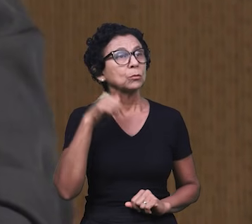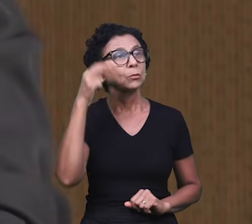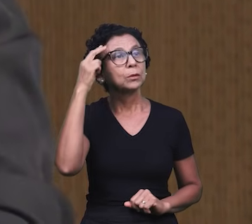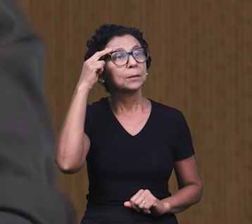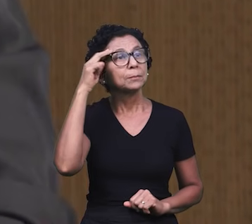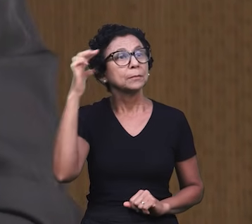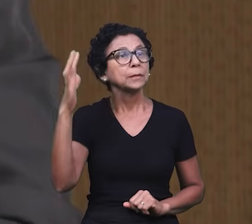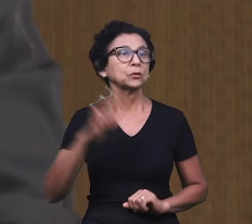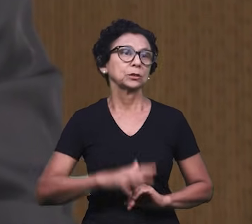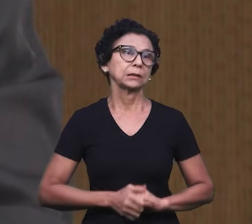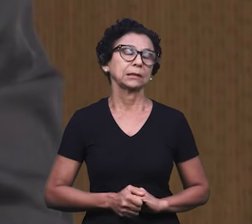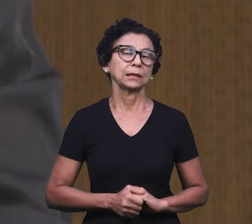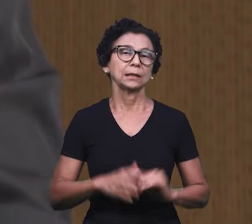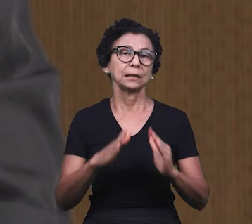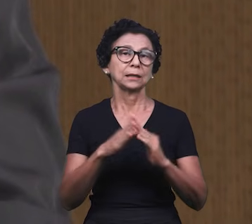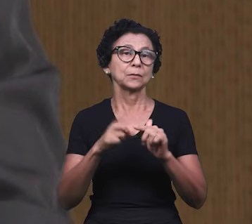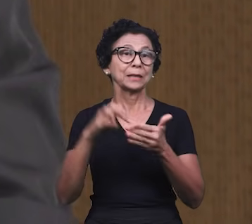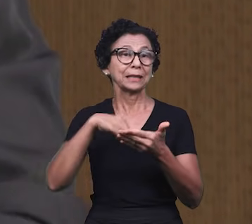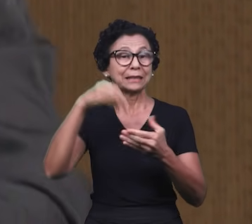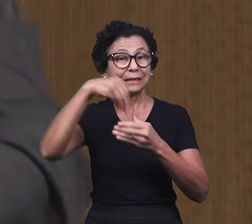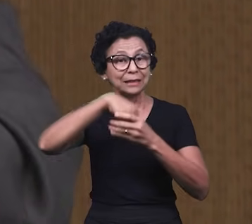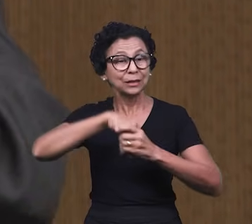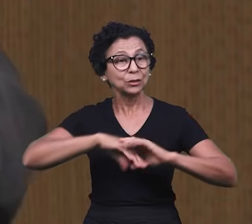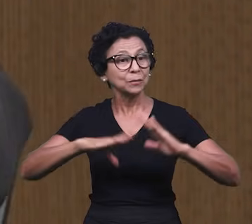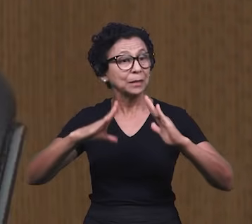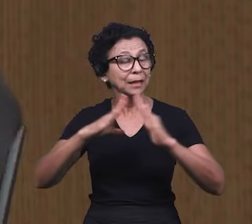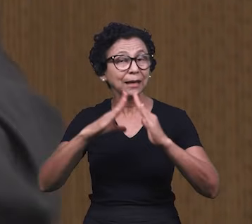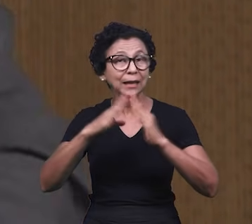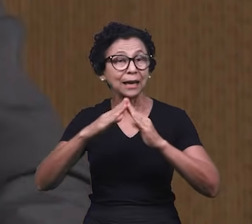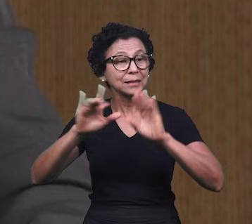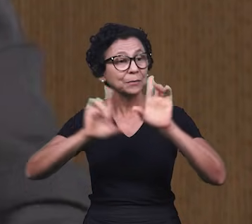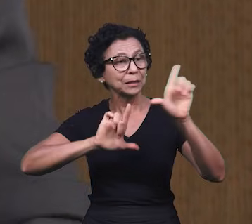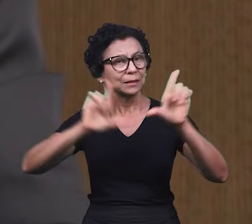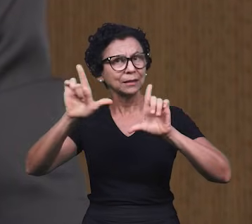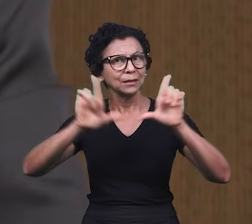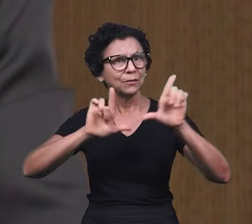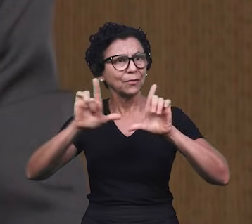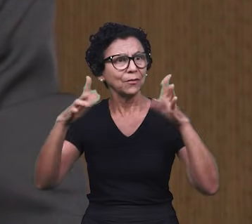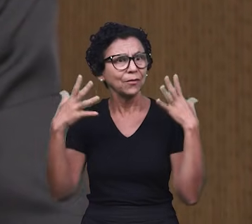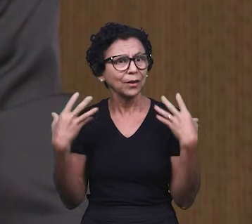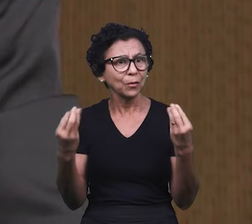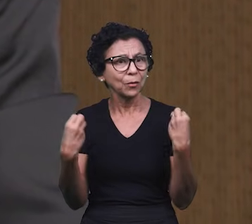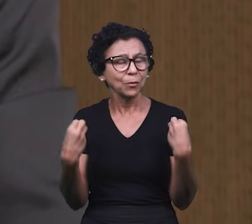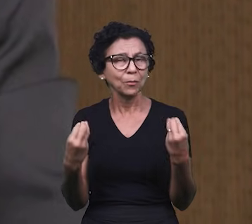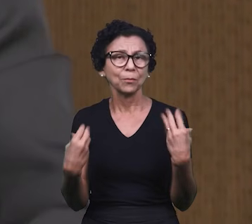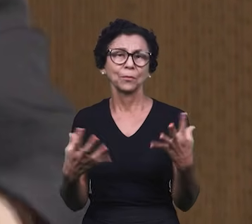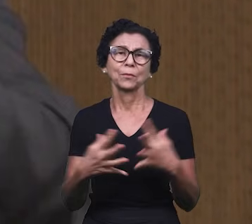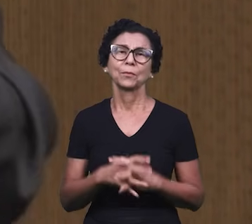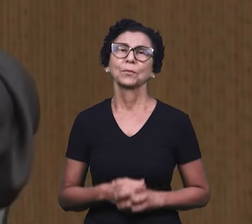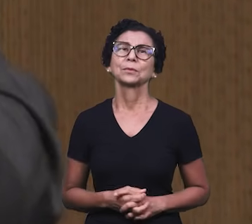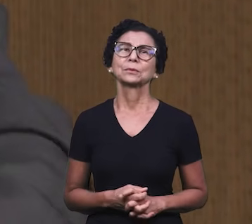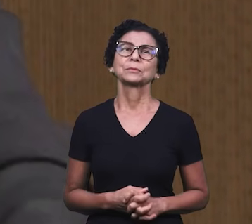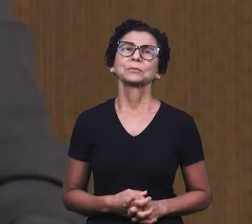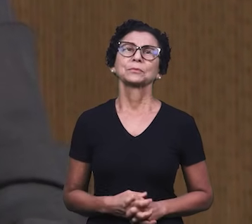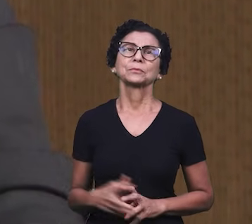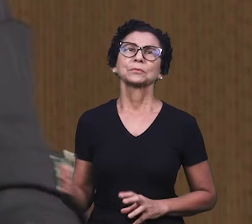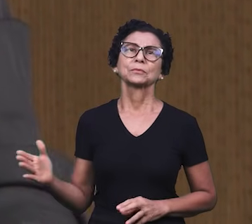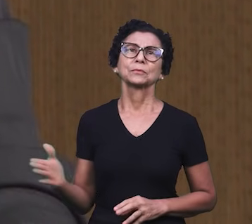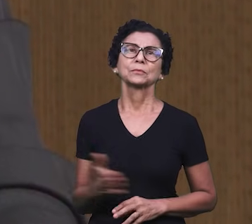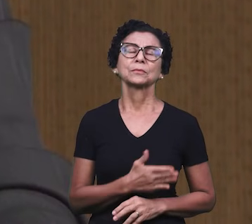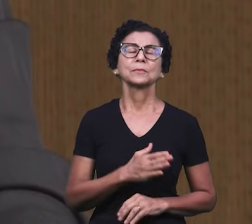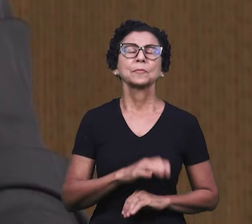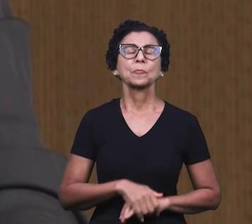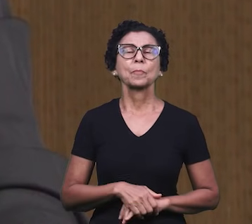Então ela poder acompanhar a igreja dentro da casa. Tem muitos outros, mas eu vou só contar só mais um. Né? É um pastor de uma